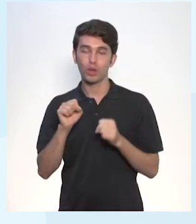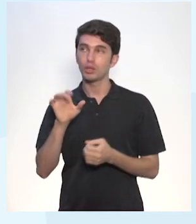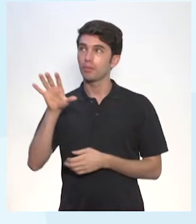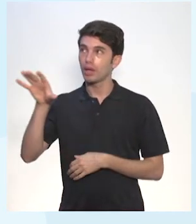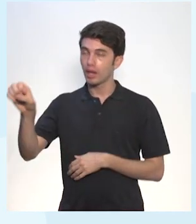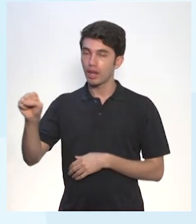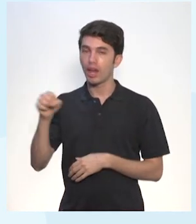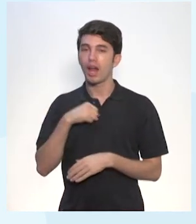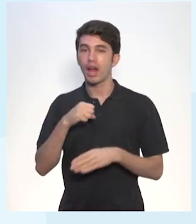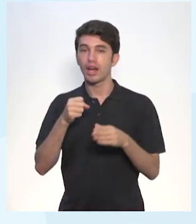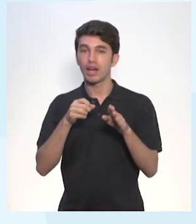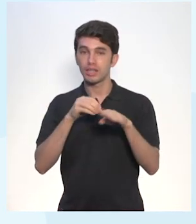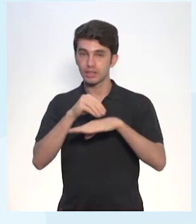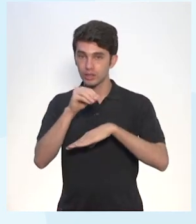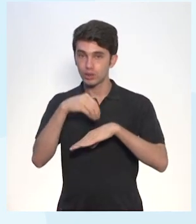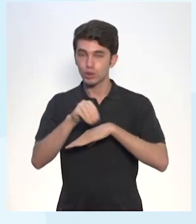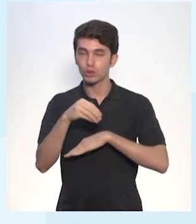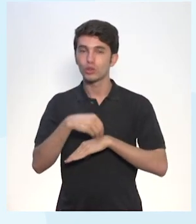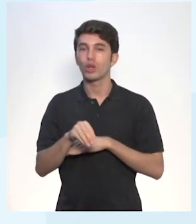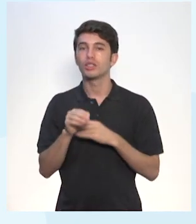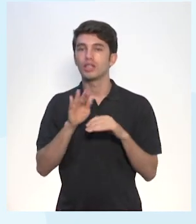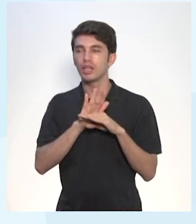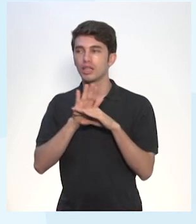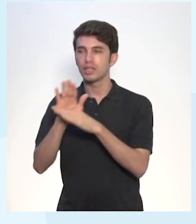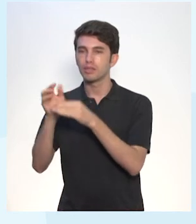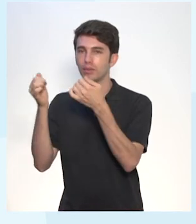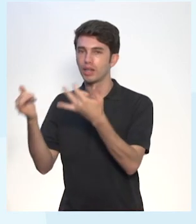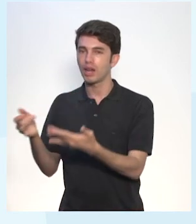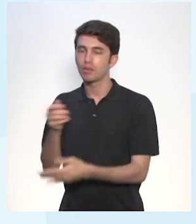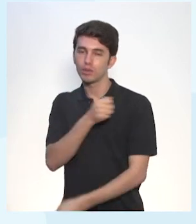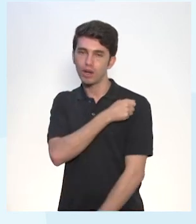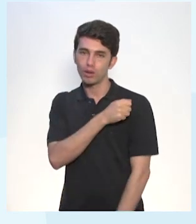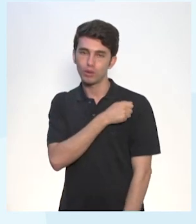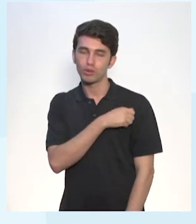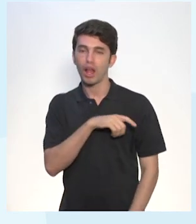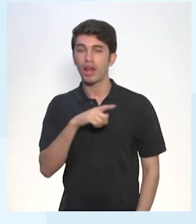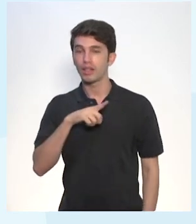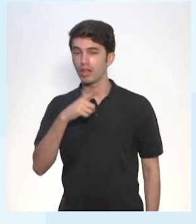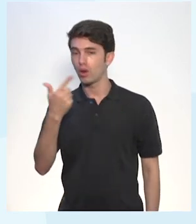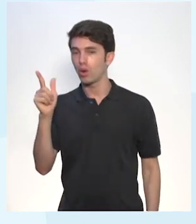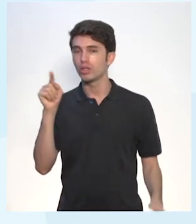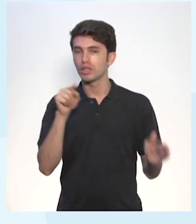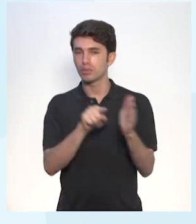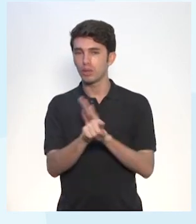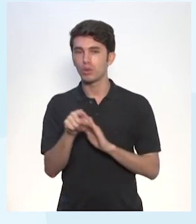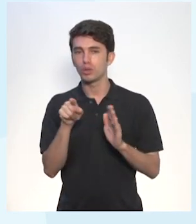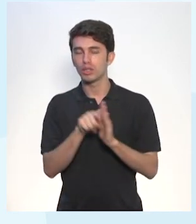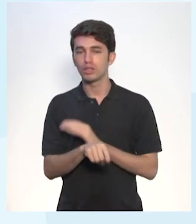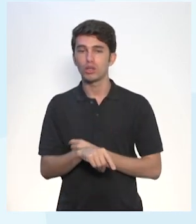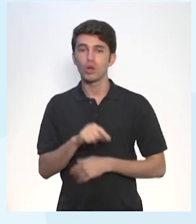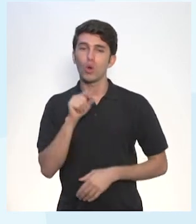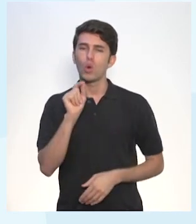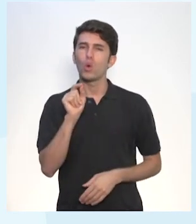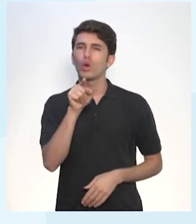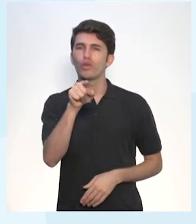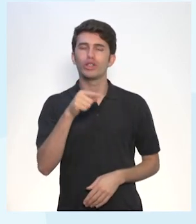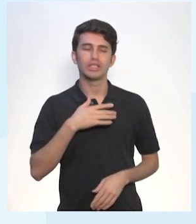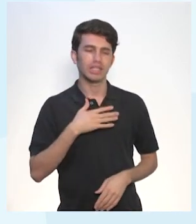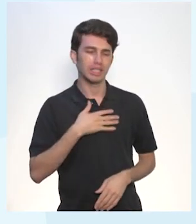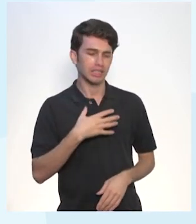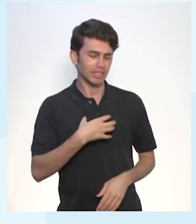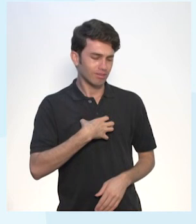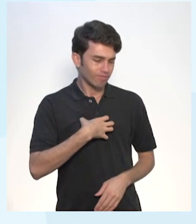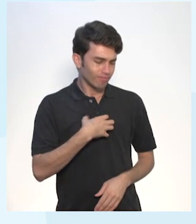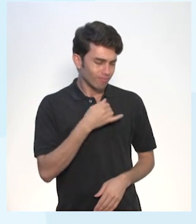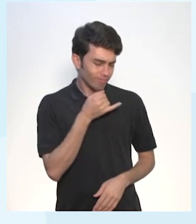pegar as instruções, e repassar aos alunos. Aí tem outras perguntas. O que faz quando você se sente triste, para a